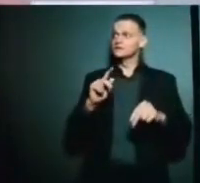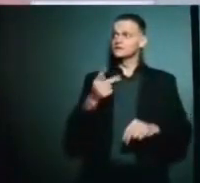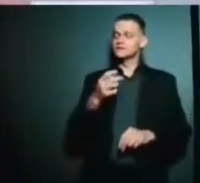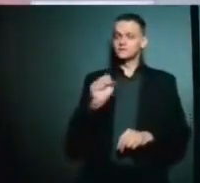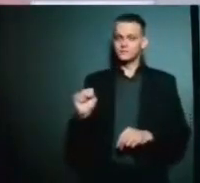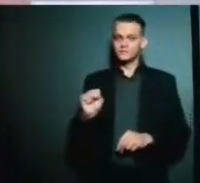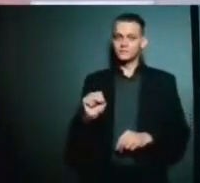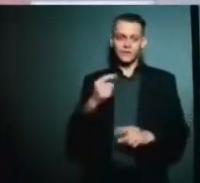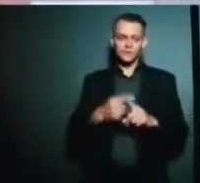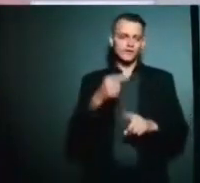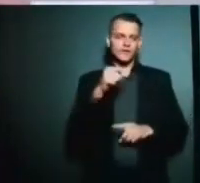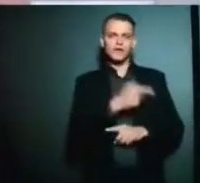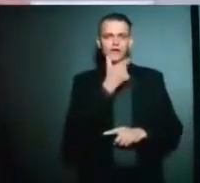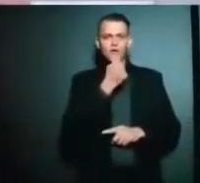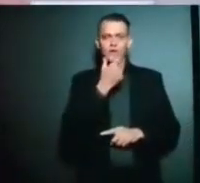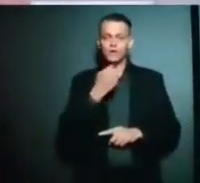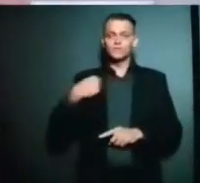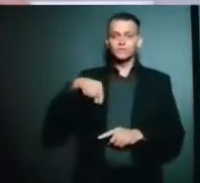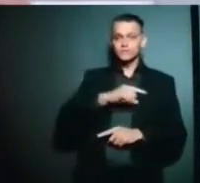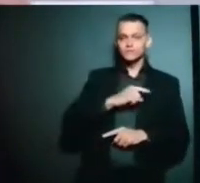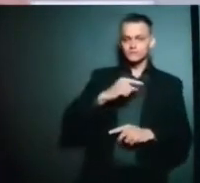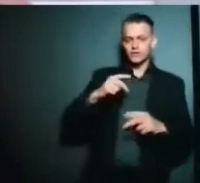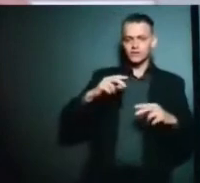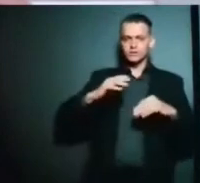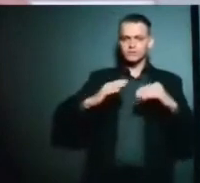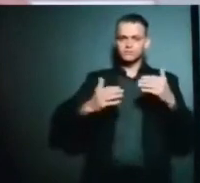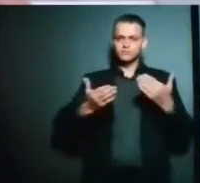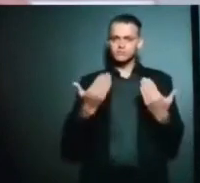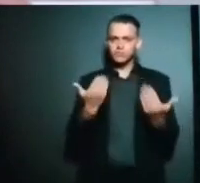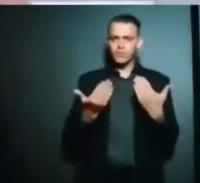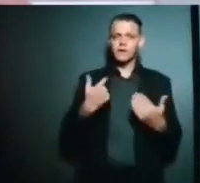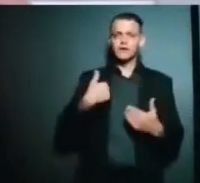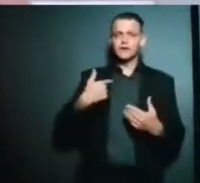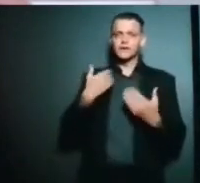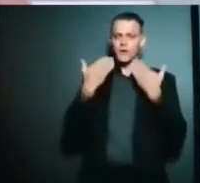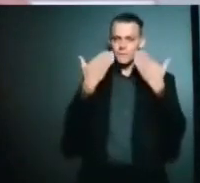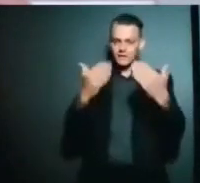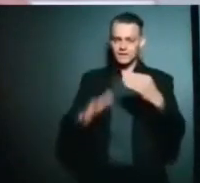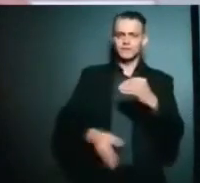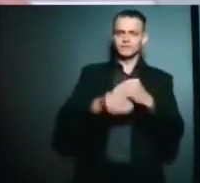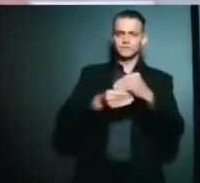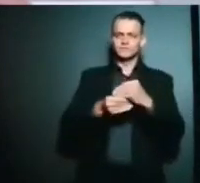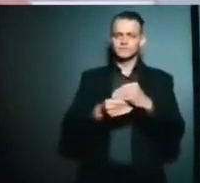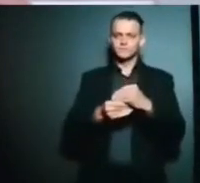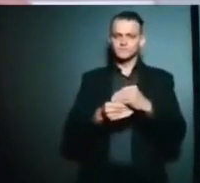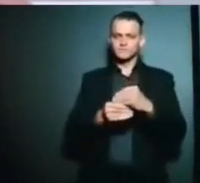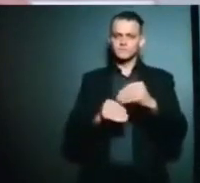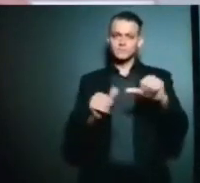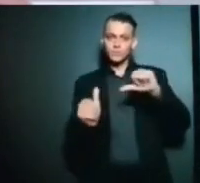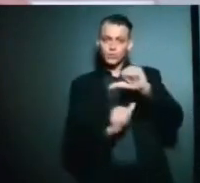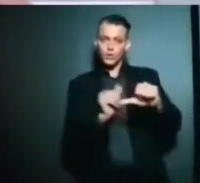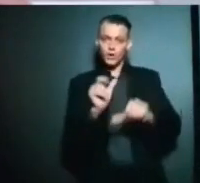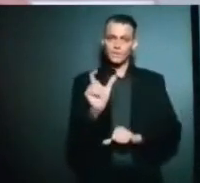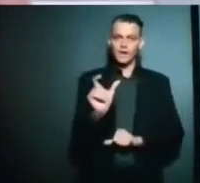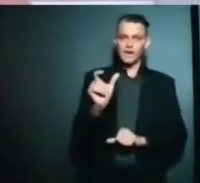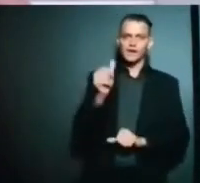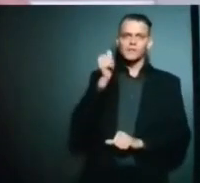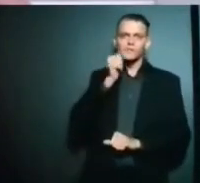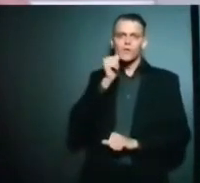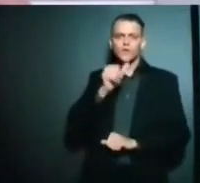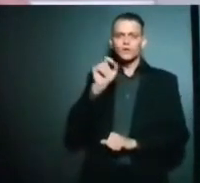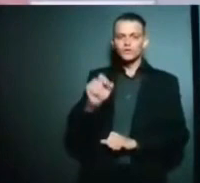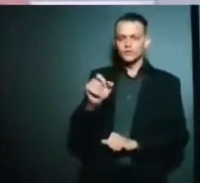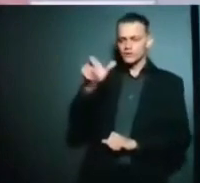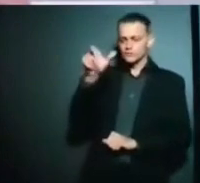porque ele é homem. E a gente estava falando sobre isso. Eu apresentei uma emenda trocando a palavra mulher por